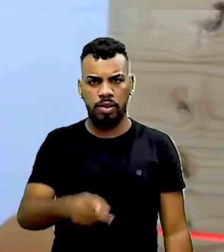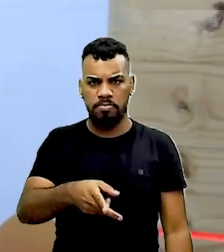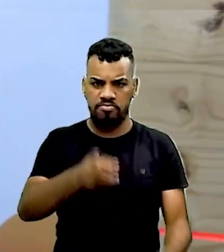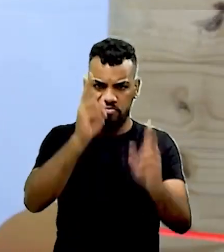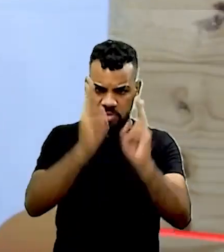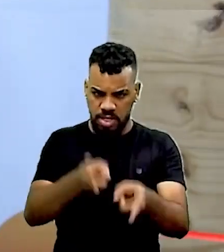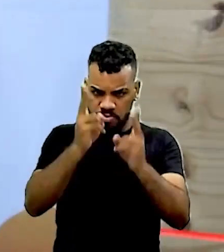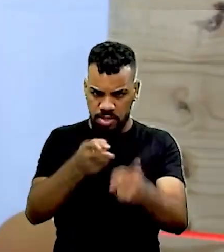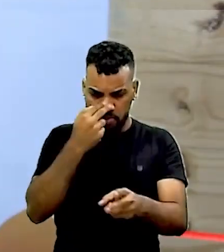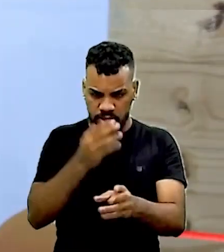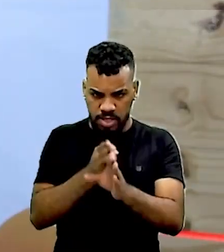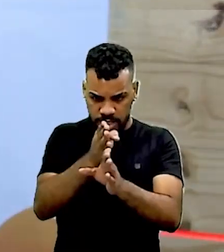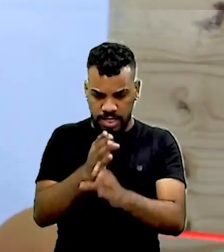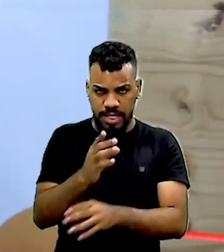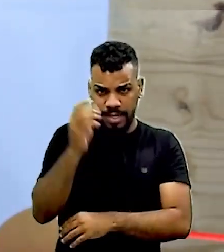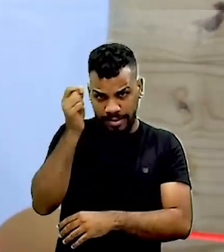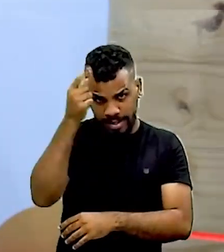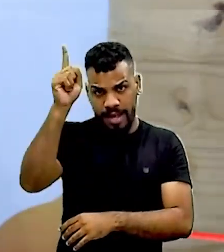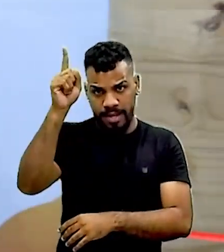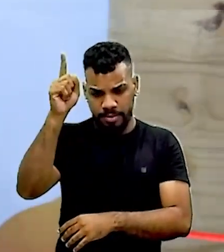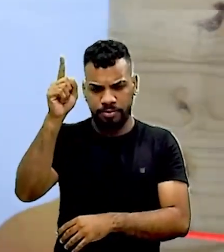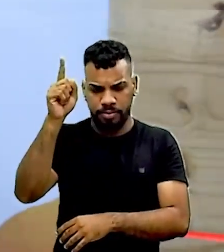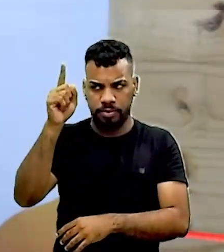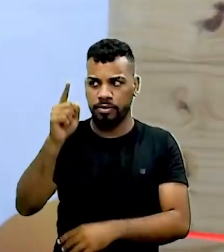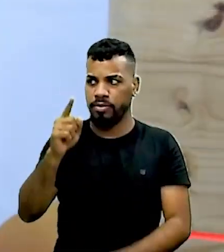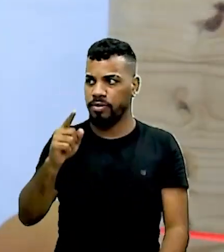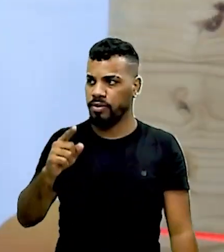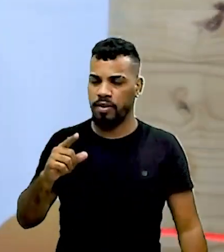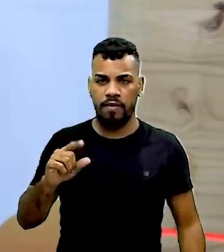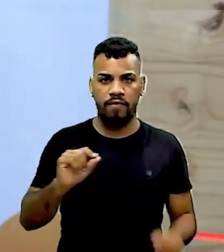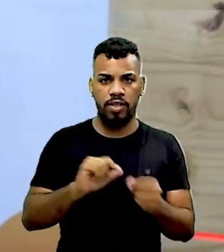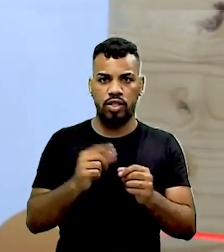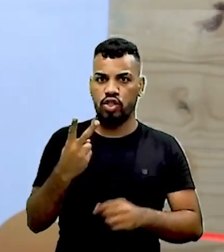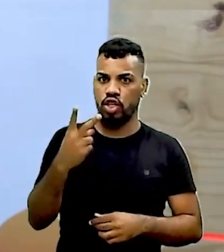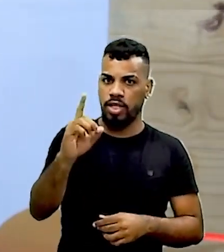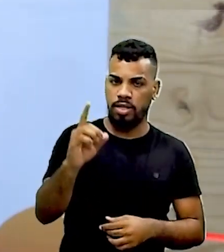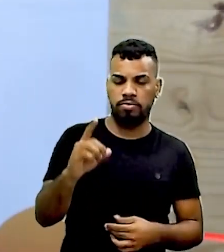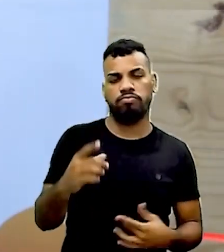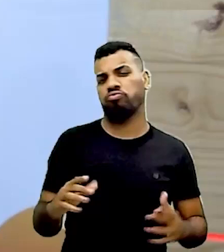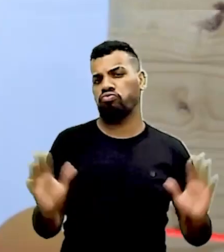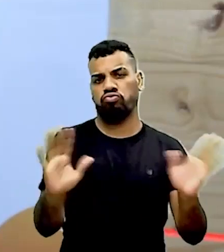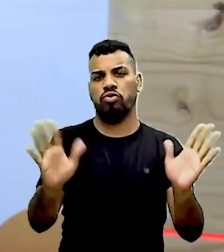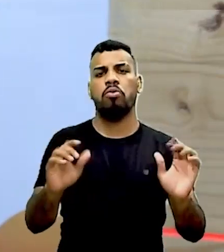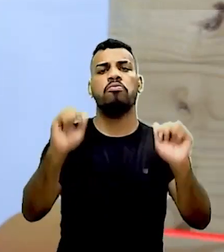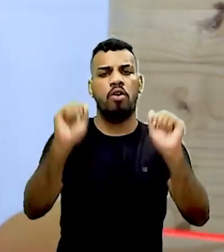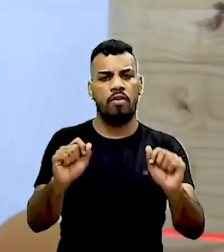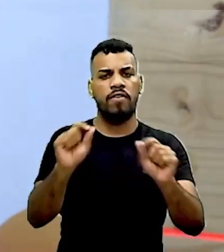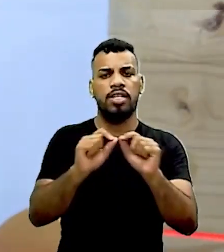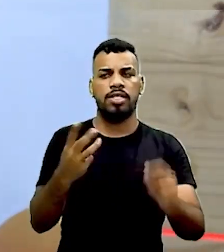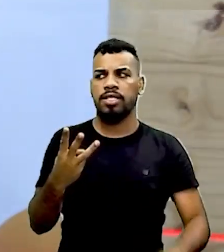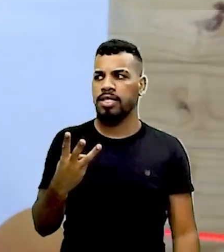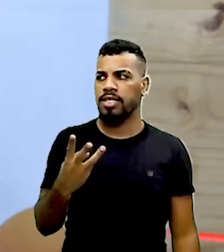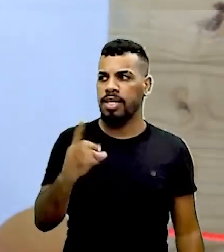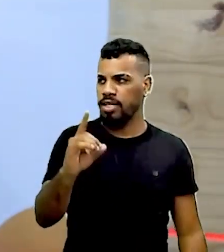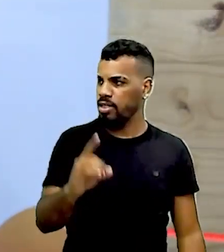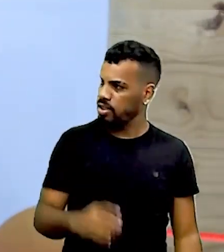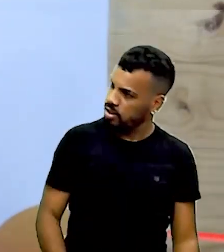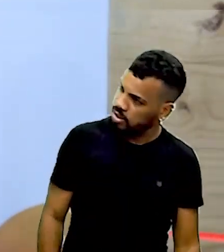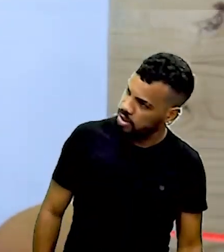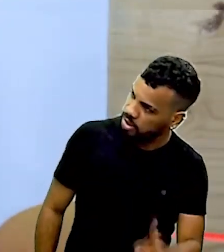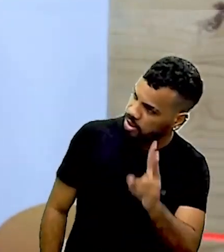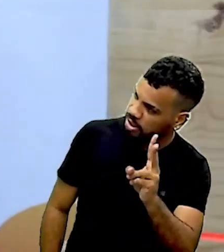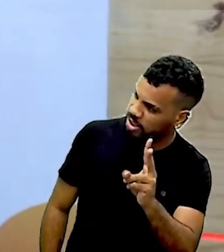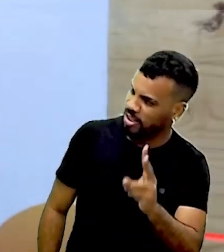ideia de fazer algo 2D porque a plataforma é 2D. Não, você pode fazer um jogo de plataforma 3D